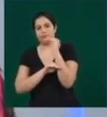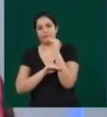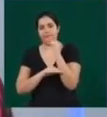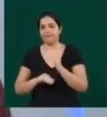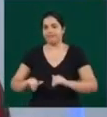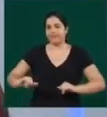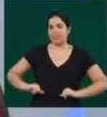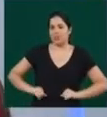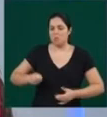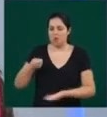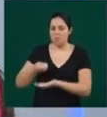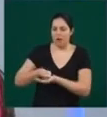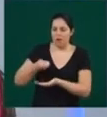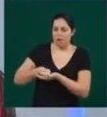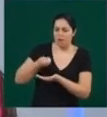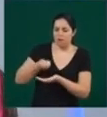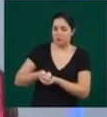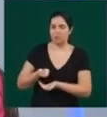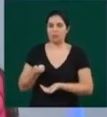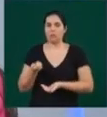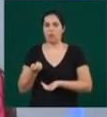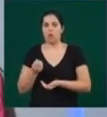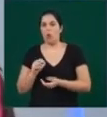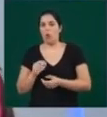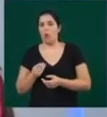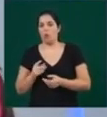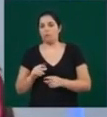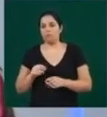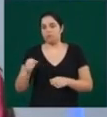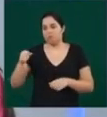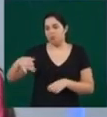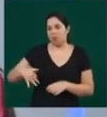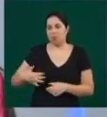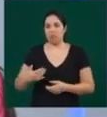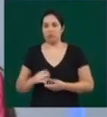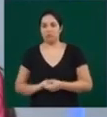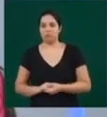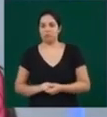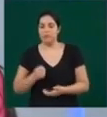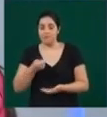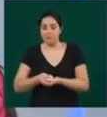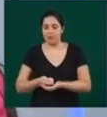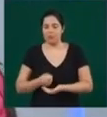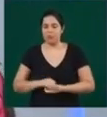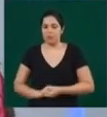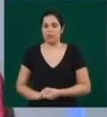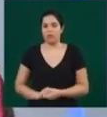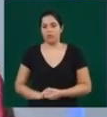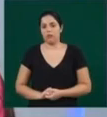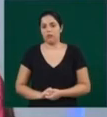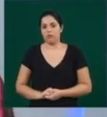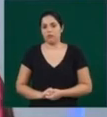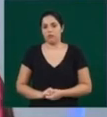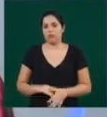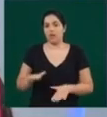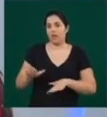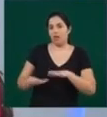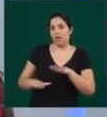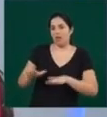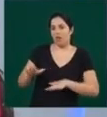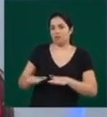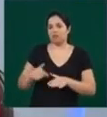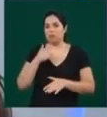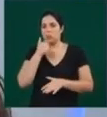sofre cobranças excessivas, humilhações, exigências, em determinadas situações que ele não